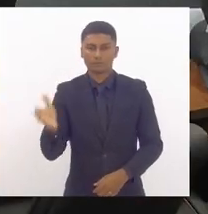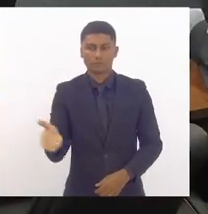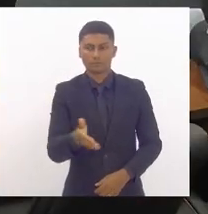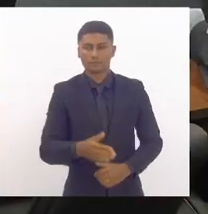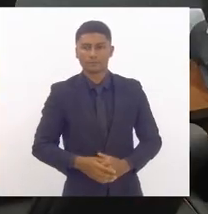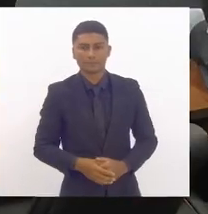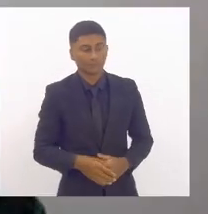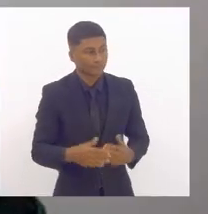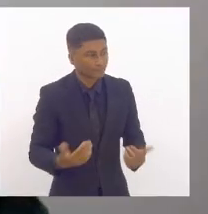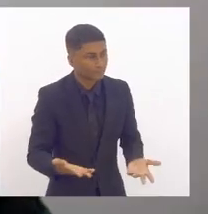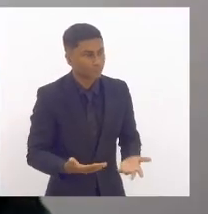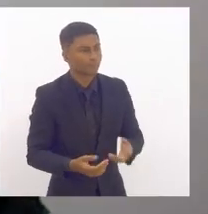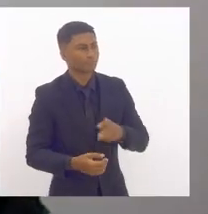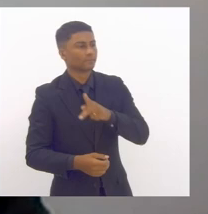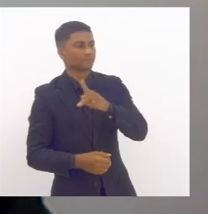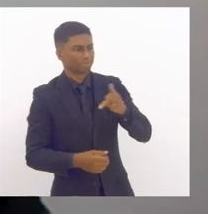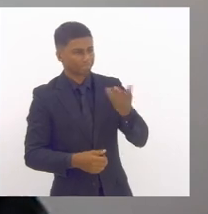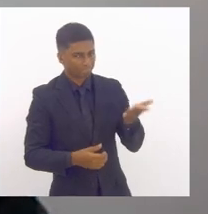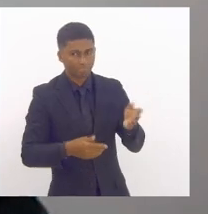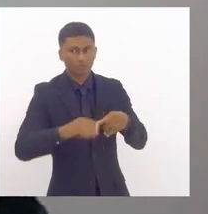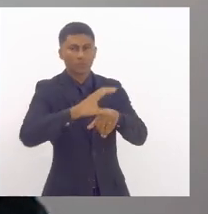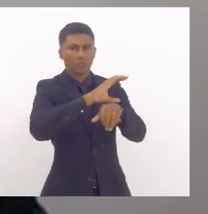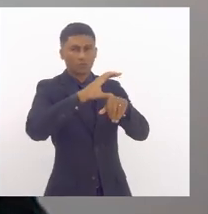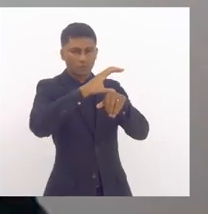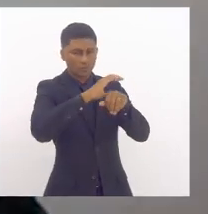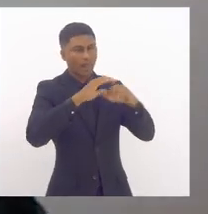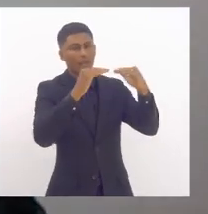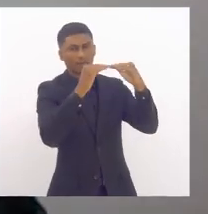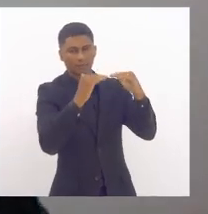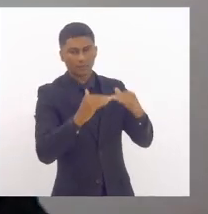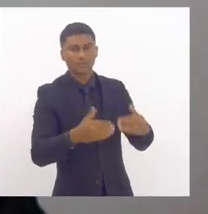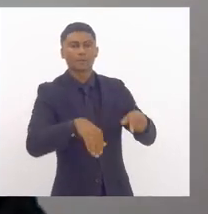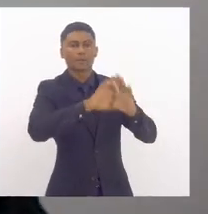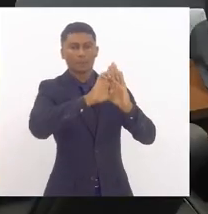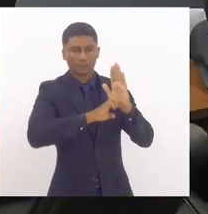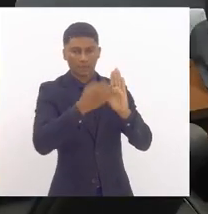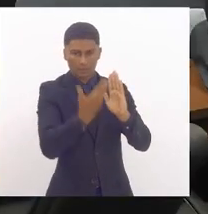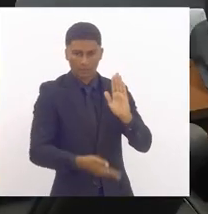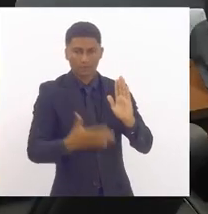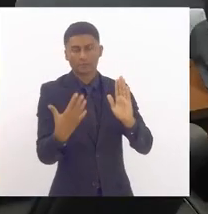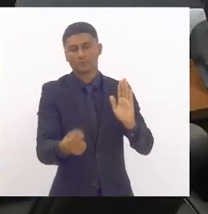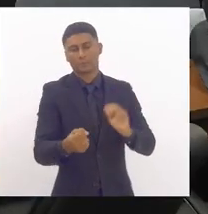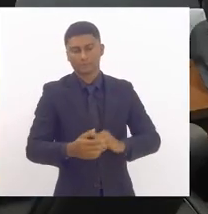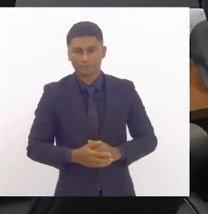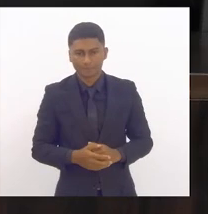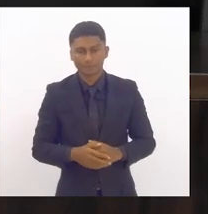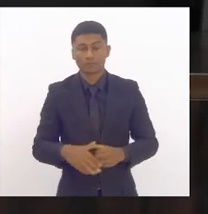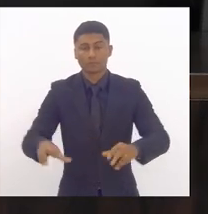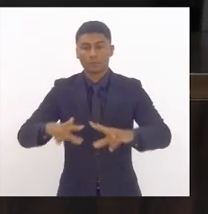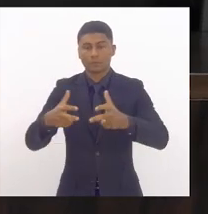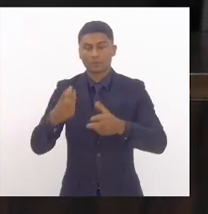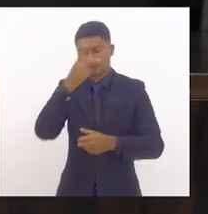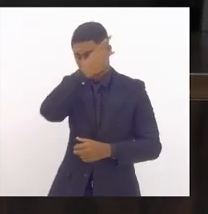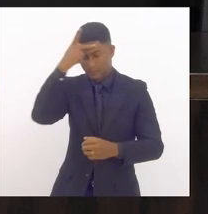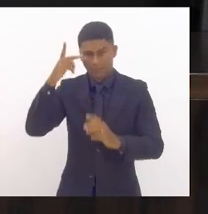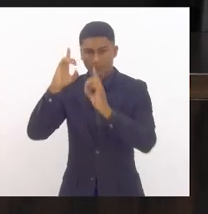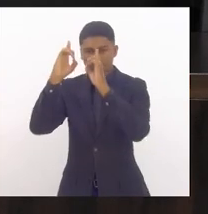Senhor presidente, parecer pela constitucionalidade com emendas. Da Pessoa com